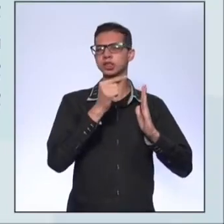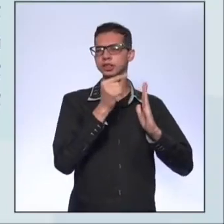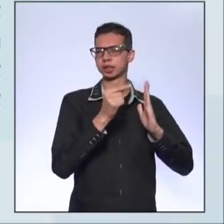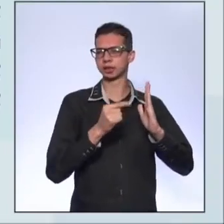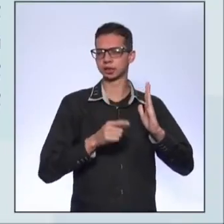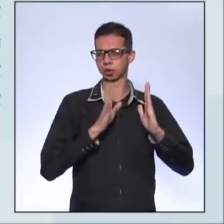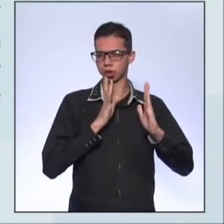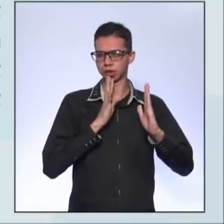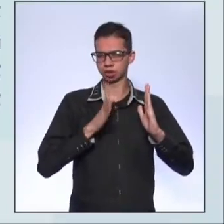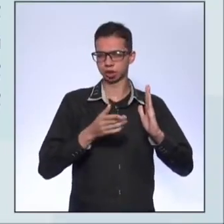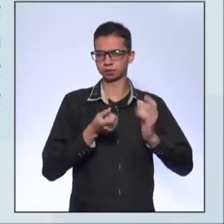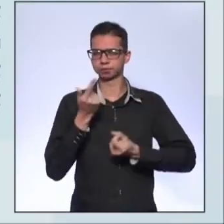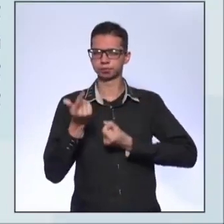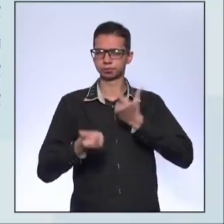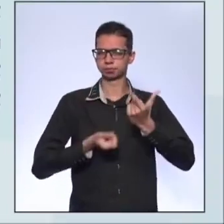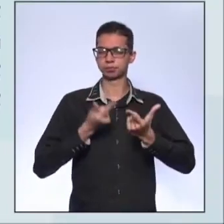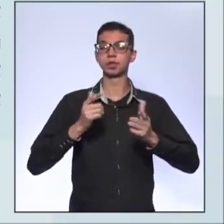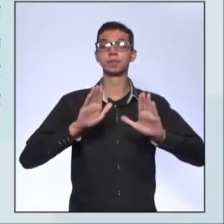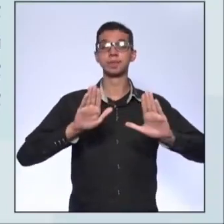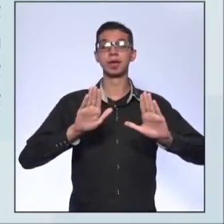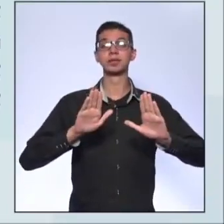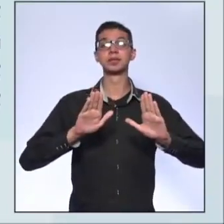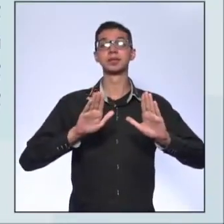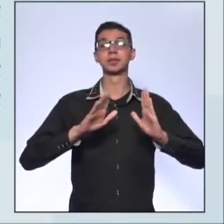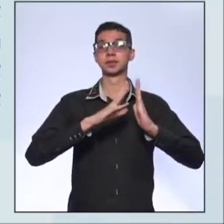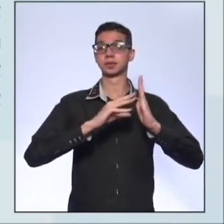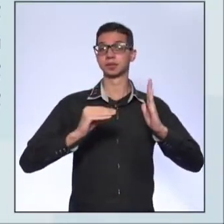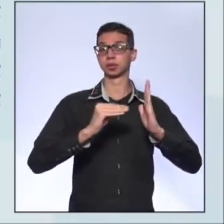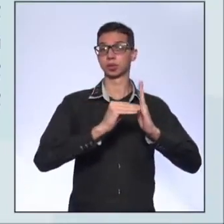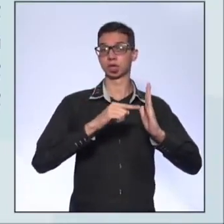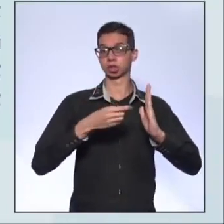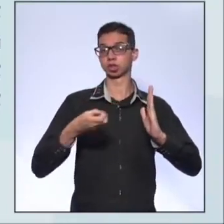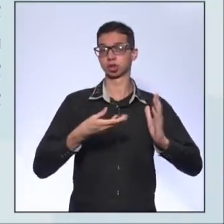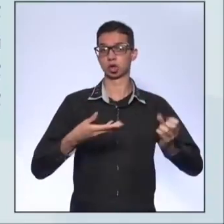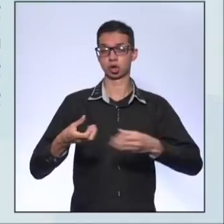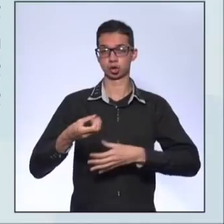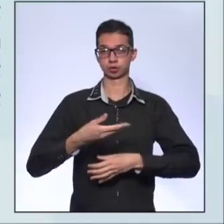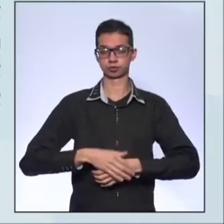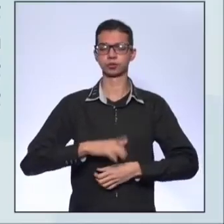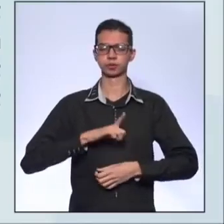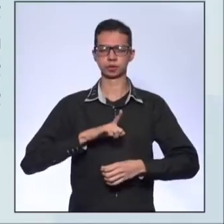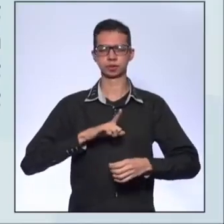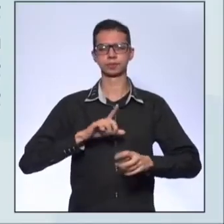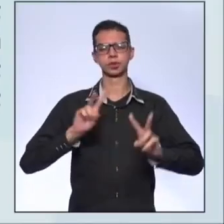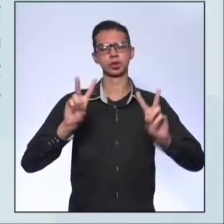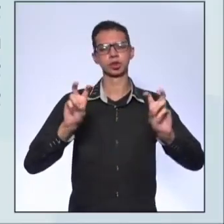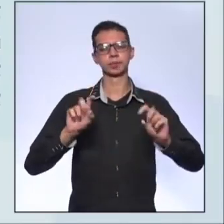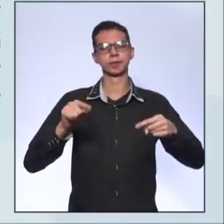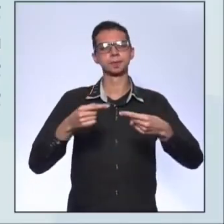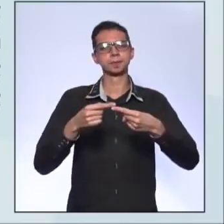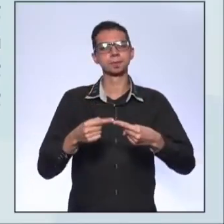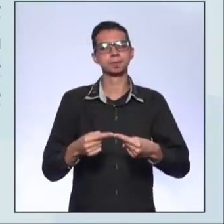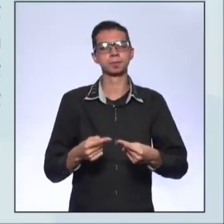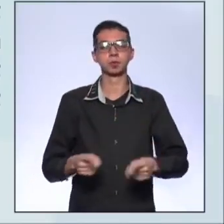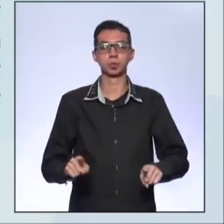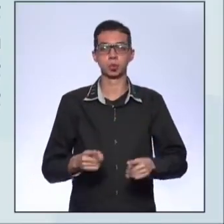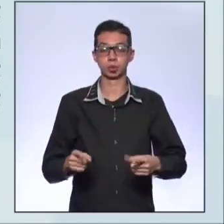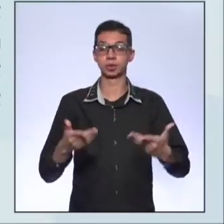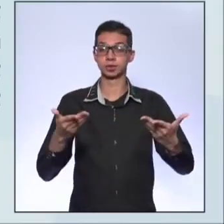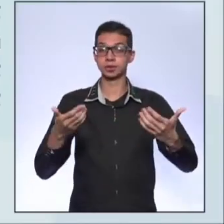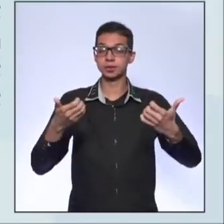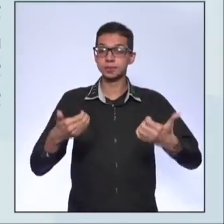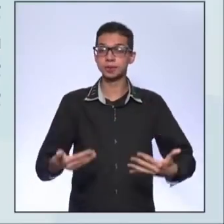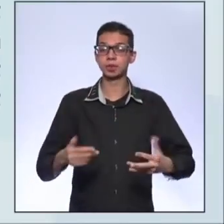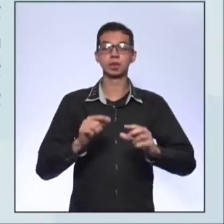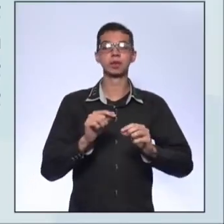consolidadas socialmente. E essas linguagens mais modernas, né? Esses estilos mais modernos dentro da música. Vamos falar um pouquinho sobre a